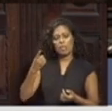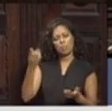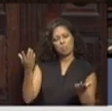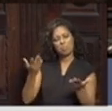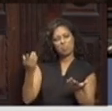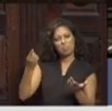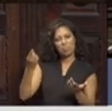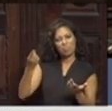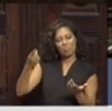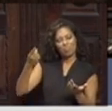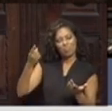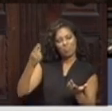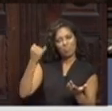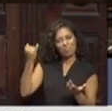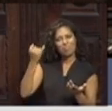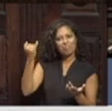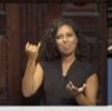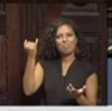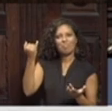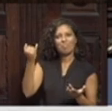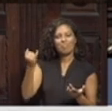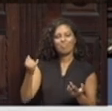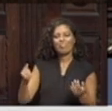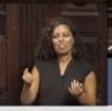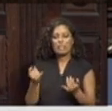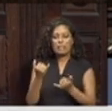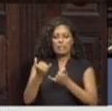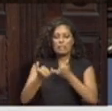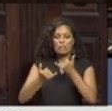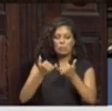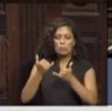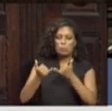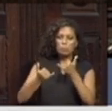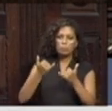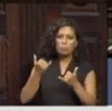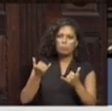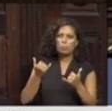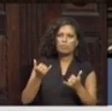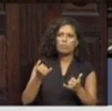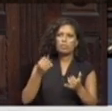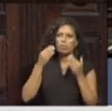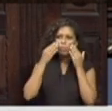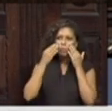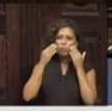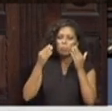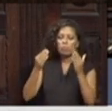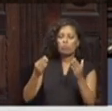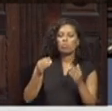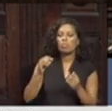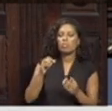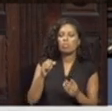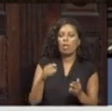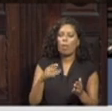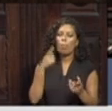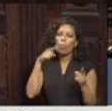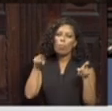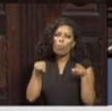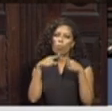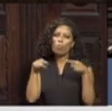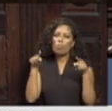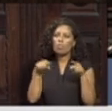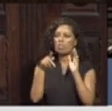da Lei Áurea e traz uma versão diferenciada para essa visão, em que a bondade cruel em que foi